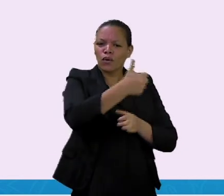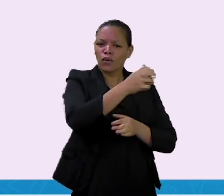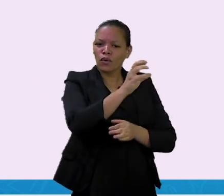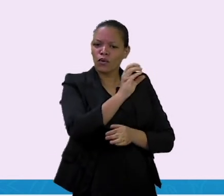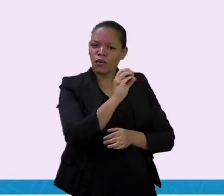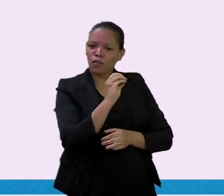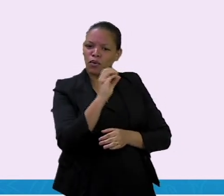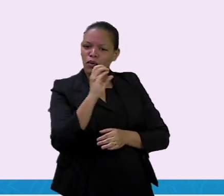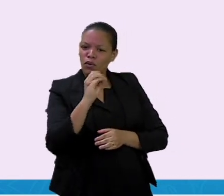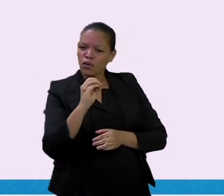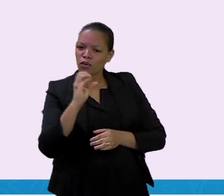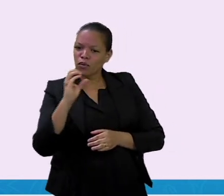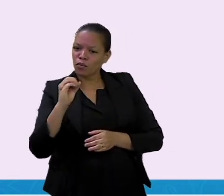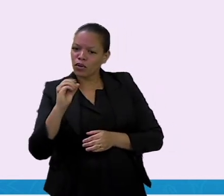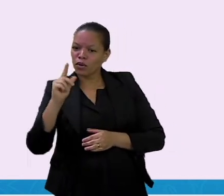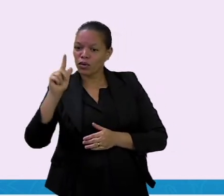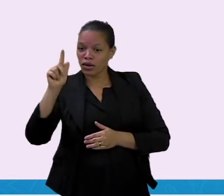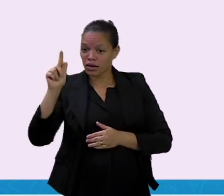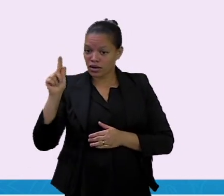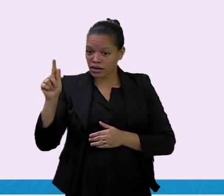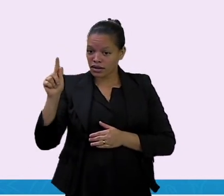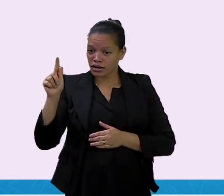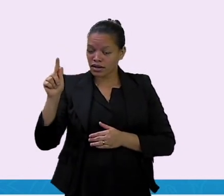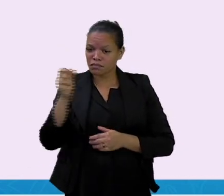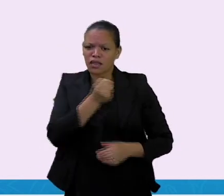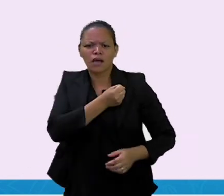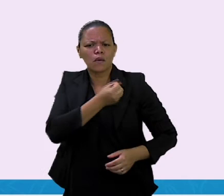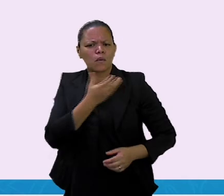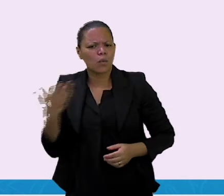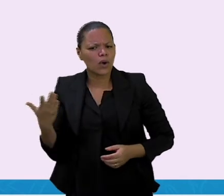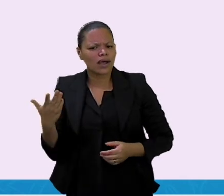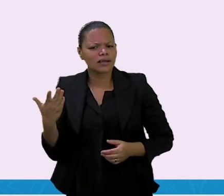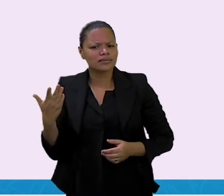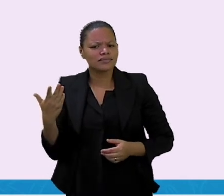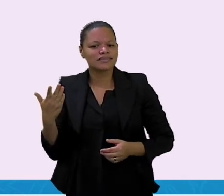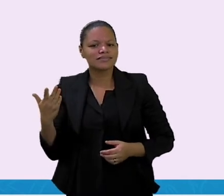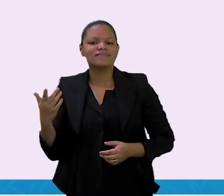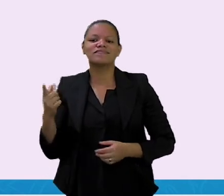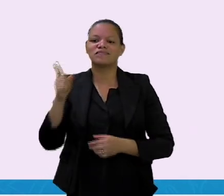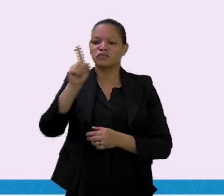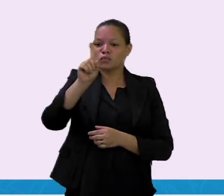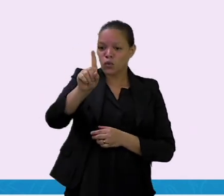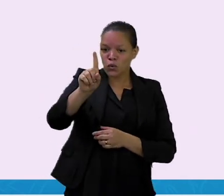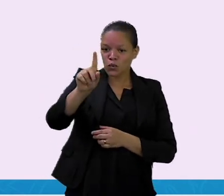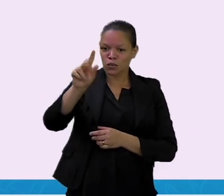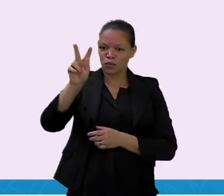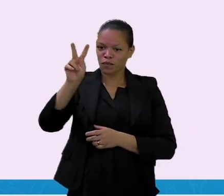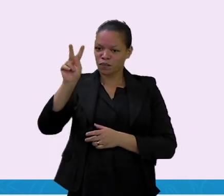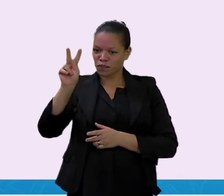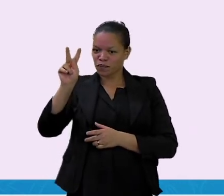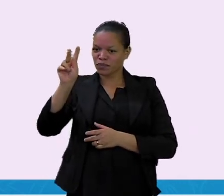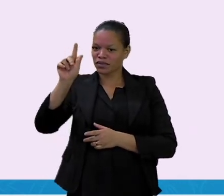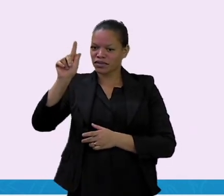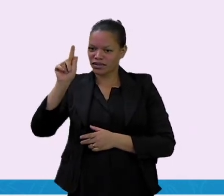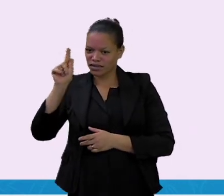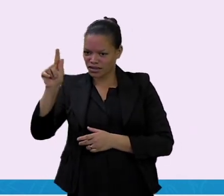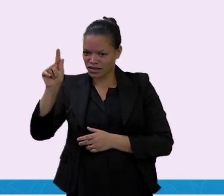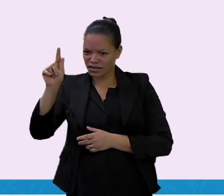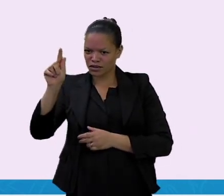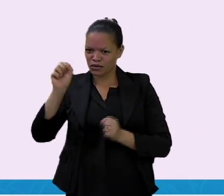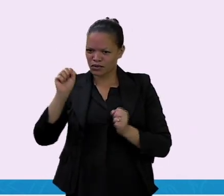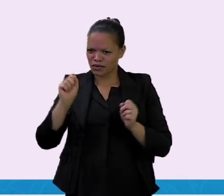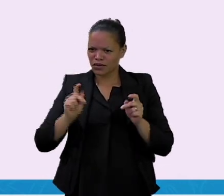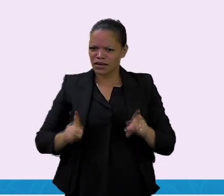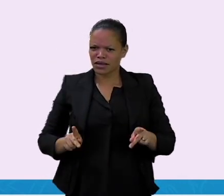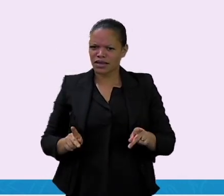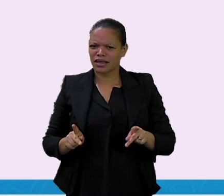em gramas, é o mesmo que 1 quilo. Então, a cada 1000